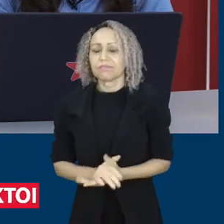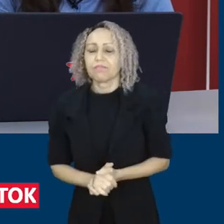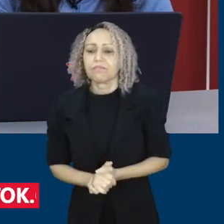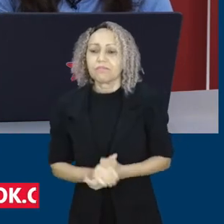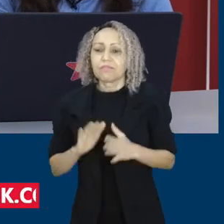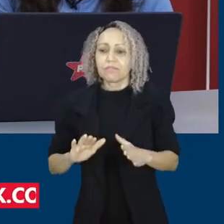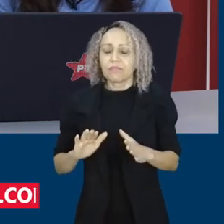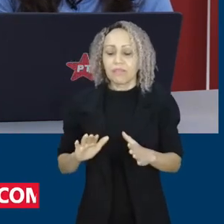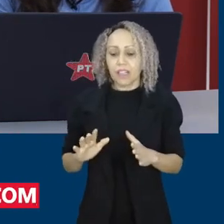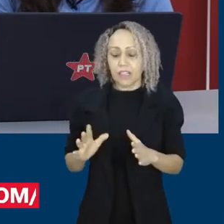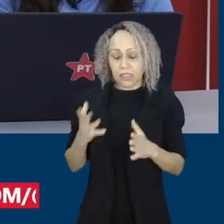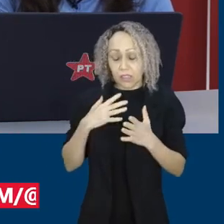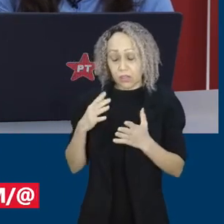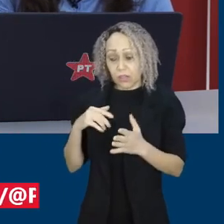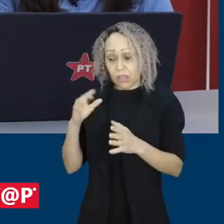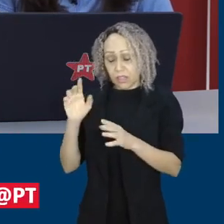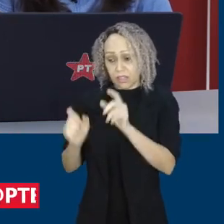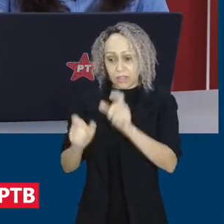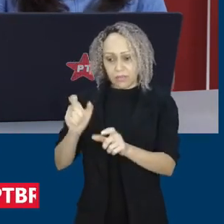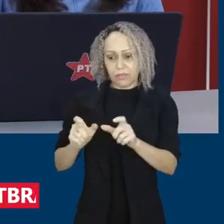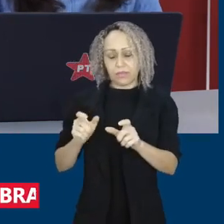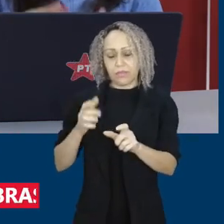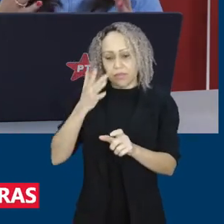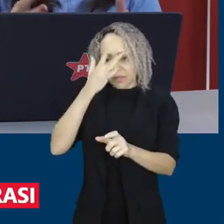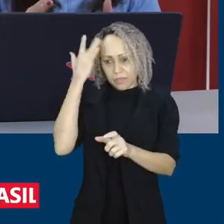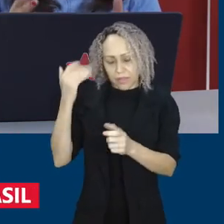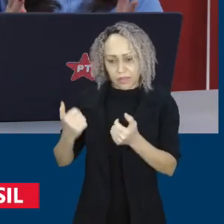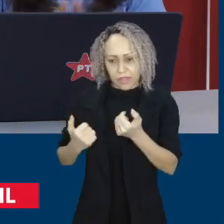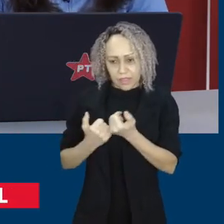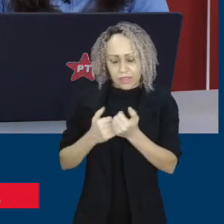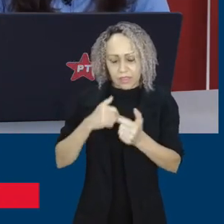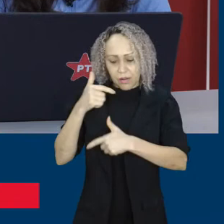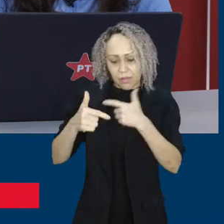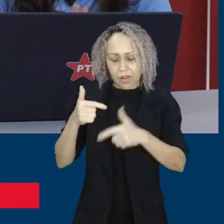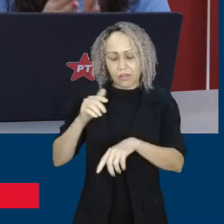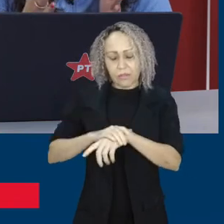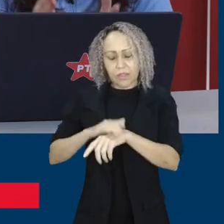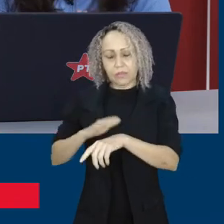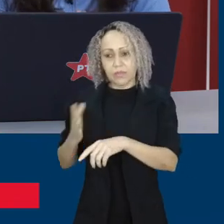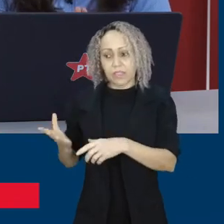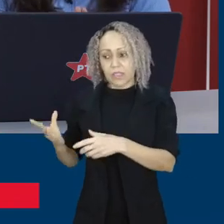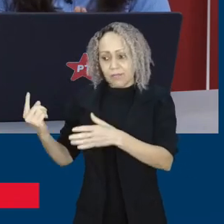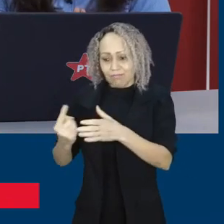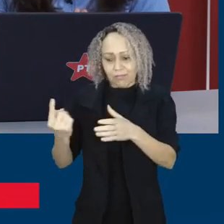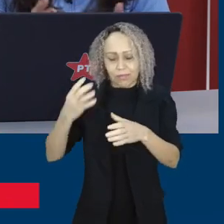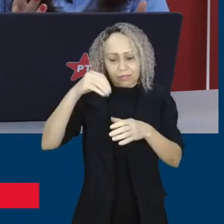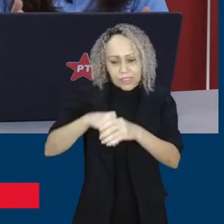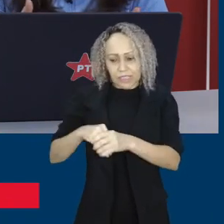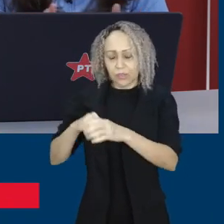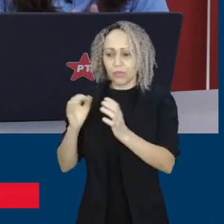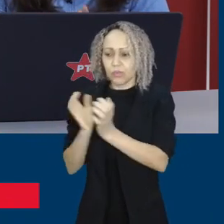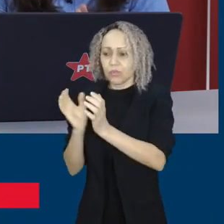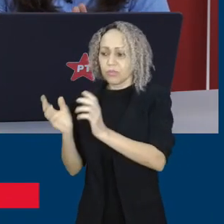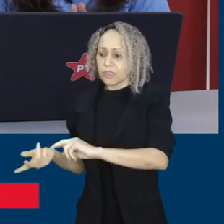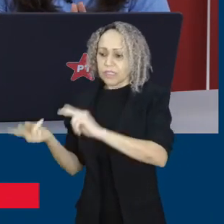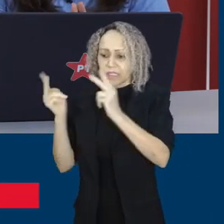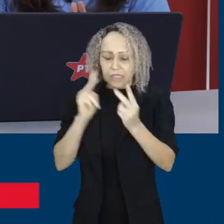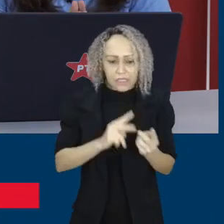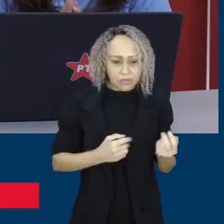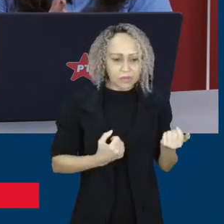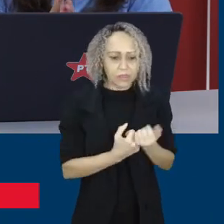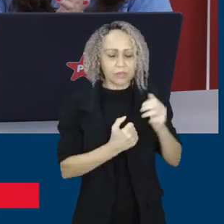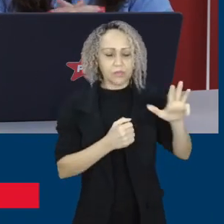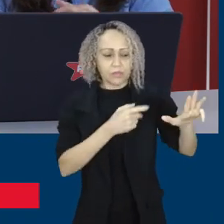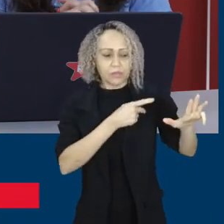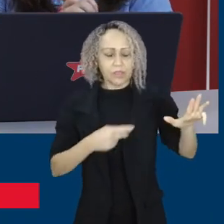do Presidente com certeza gabinete então do Senador Paulo Painho tá presente na transição a gente fica muito feliz de